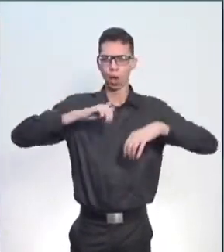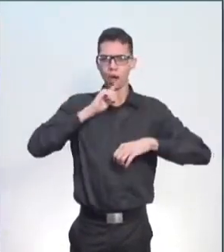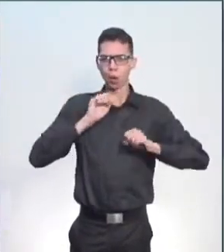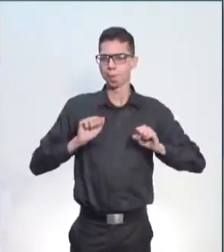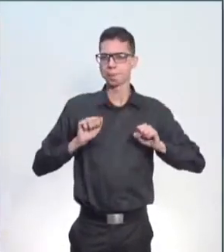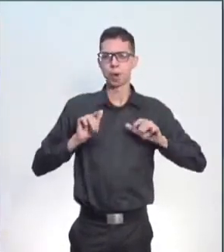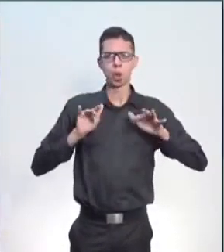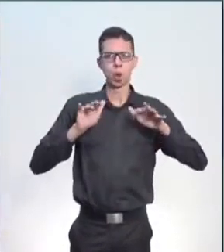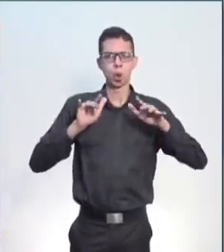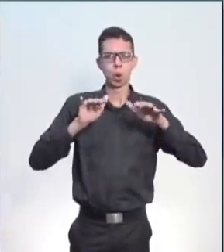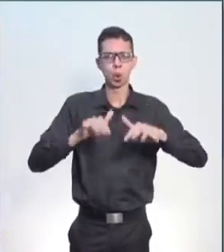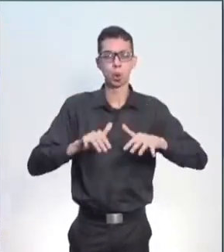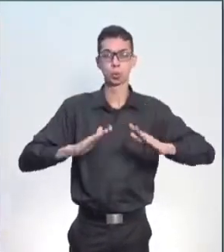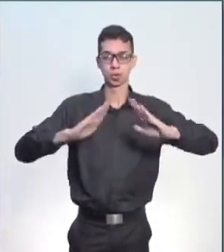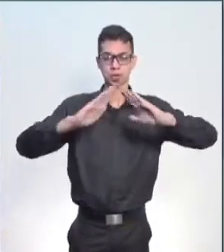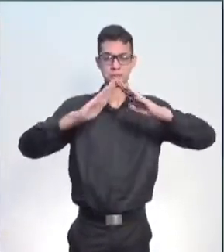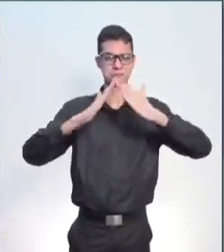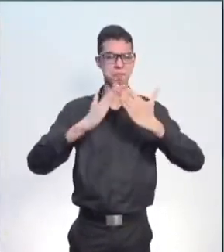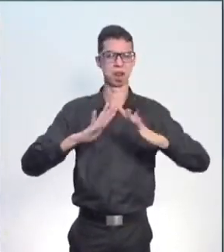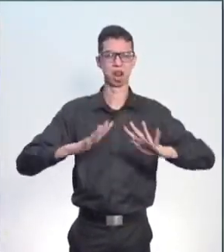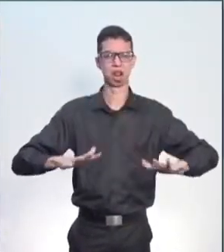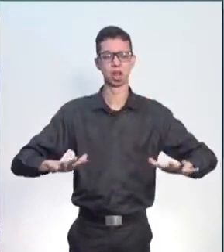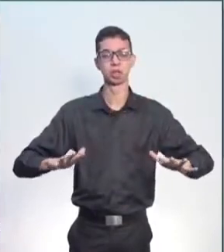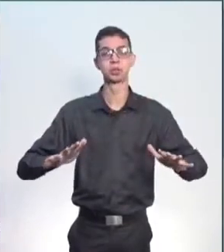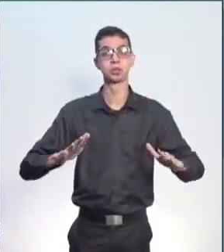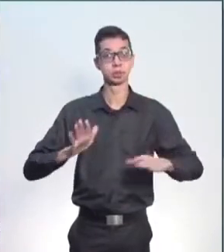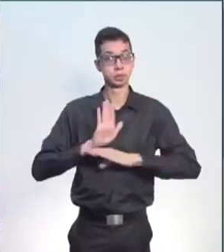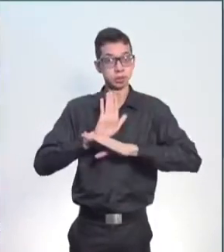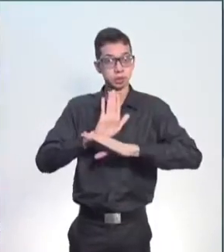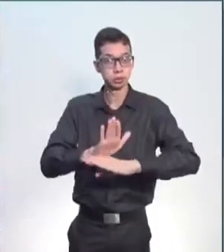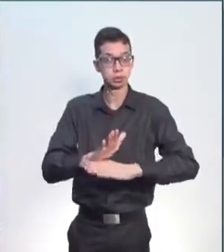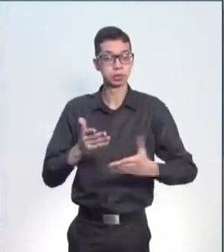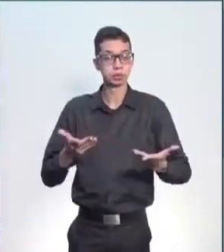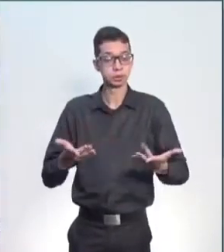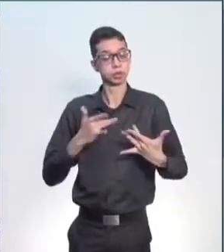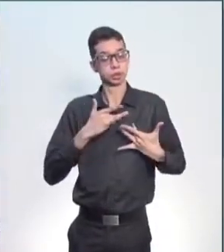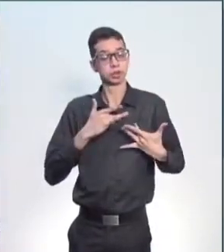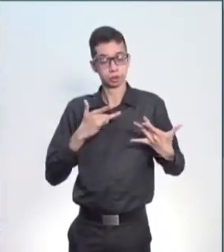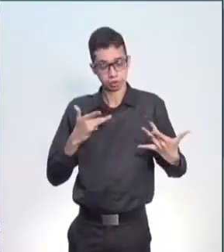desmoronamento, vamos lá auxiliar. Todas essas questões de solidariedade